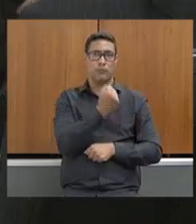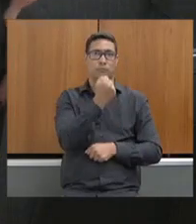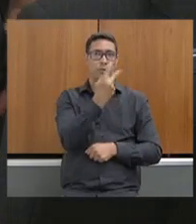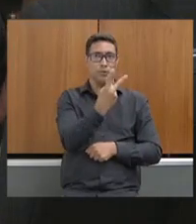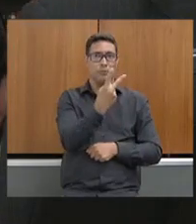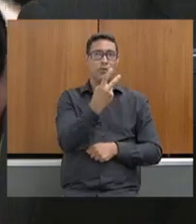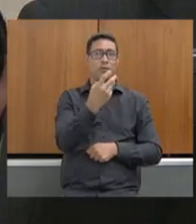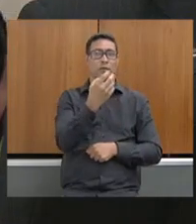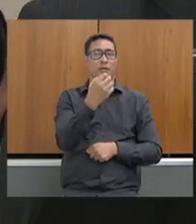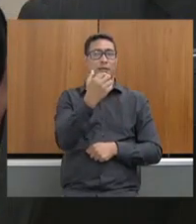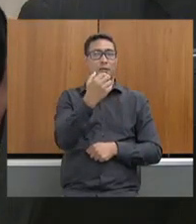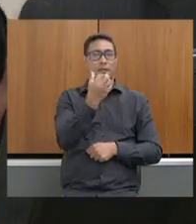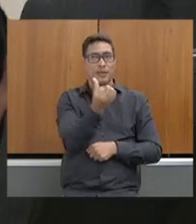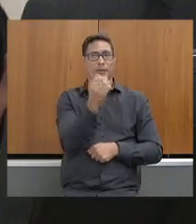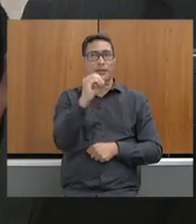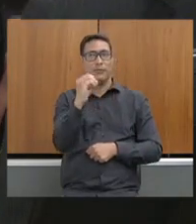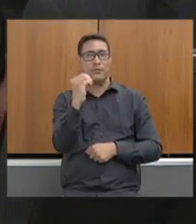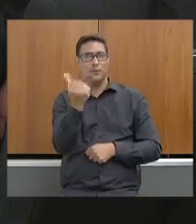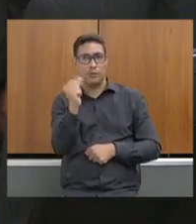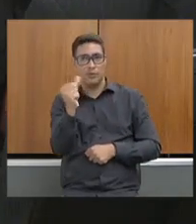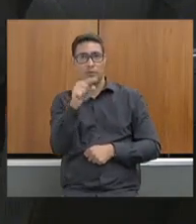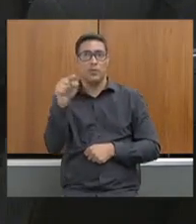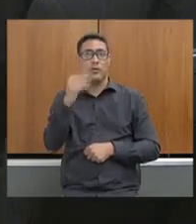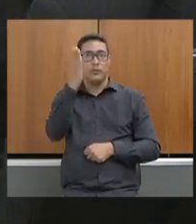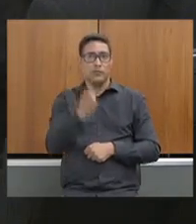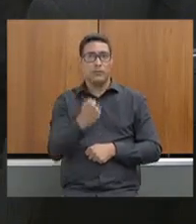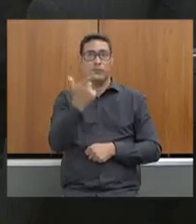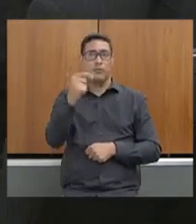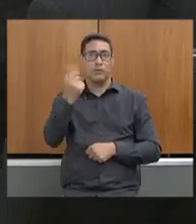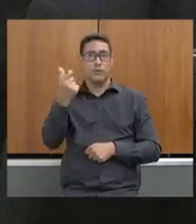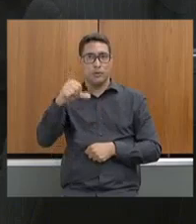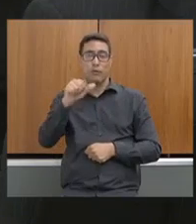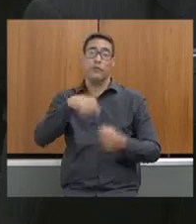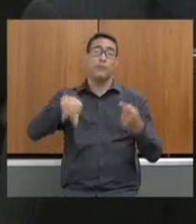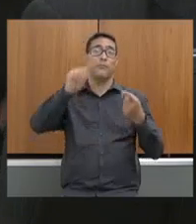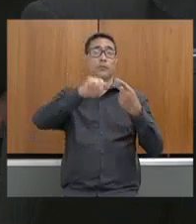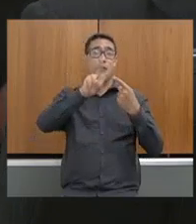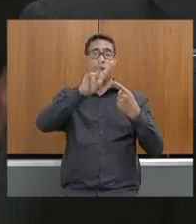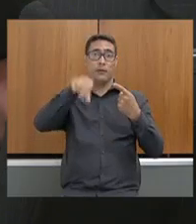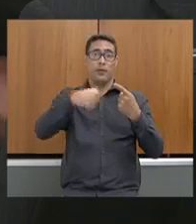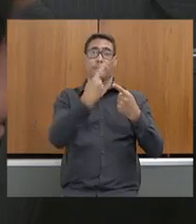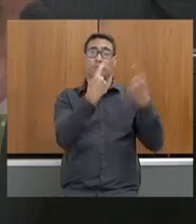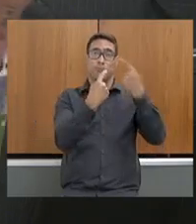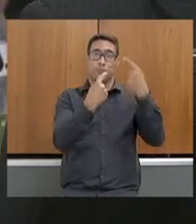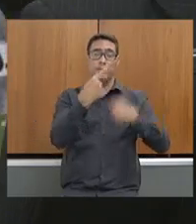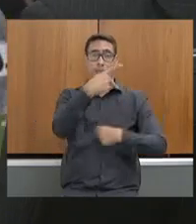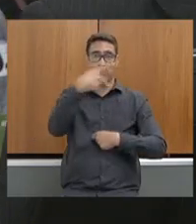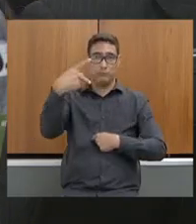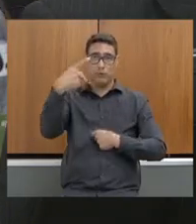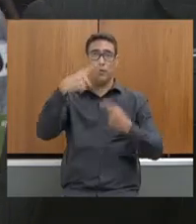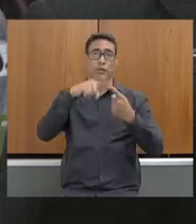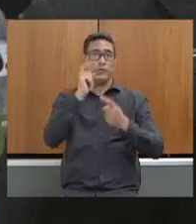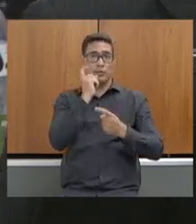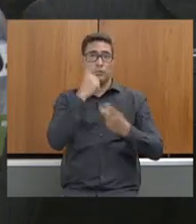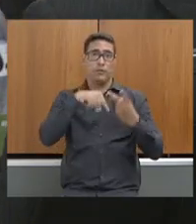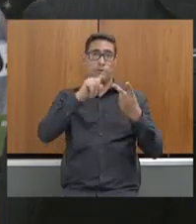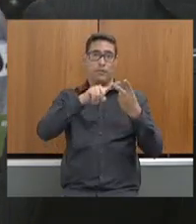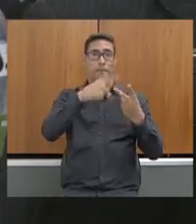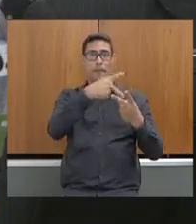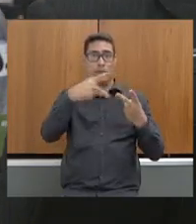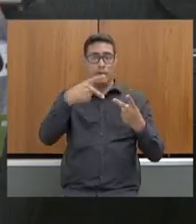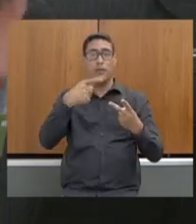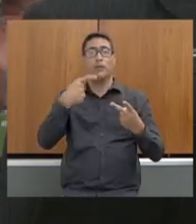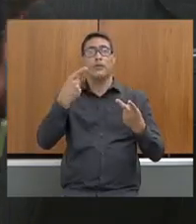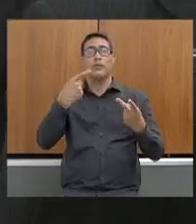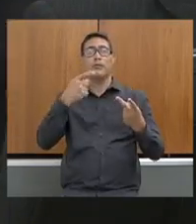2019, na seguinte ordem. Primeiro, presidente da reunião. Segundo, presidente das